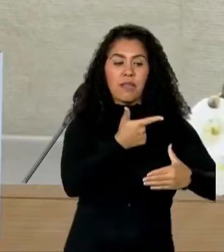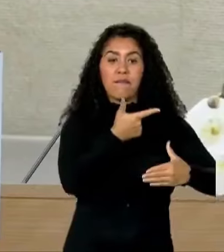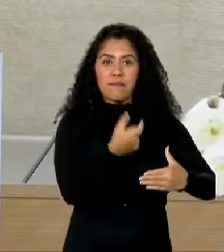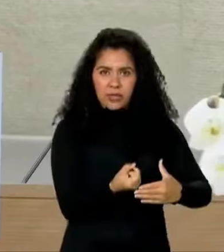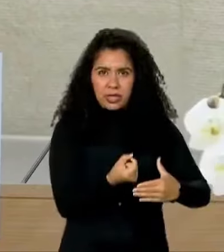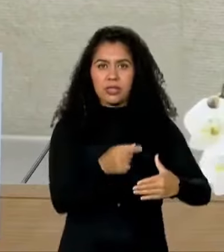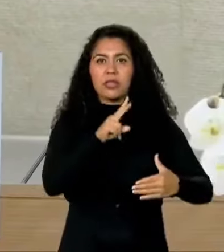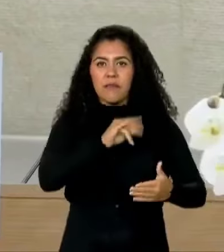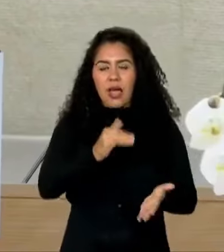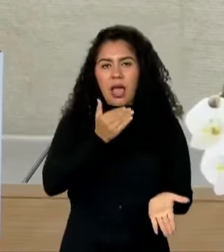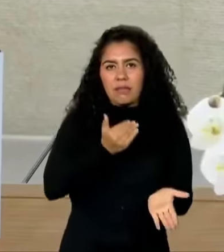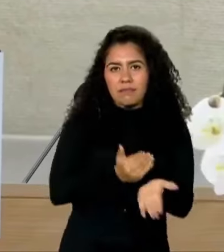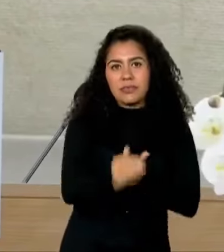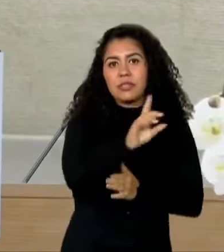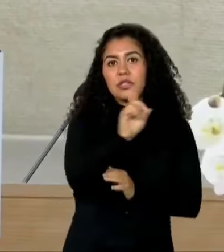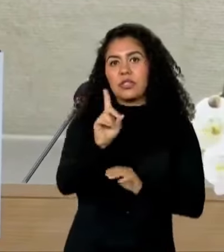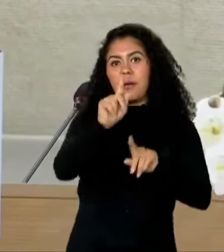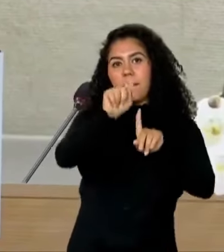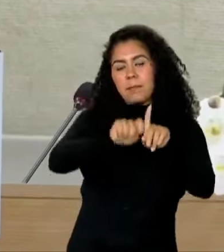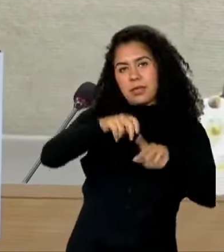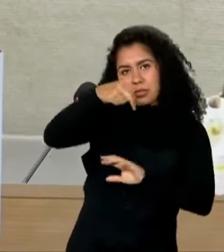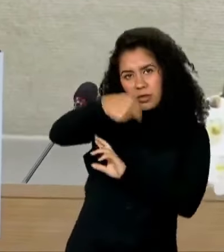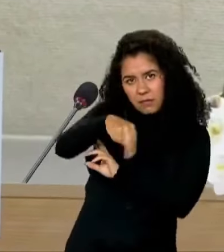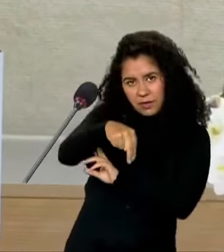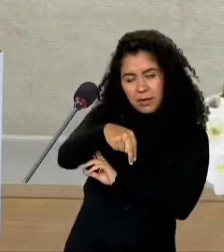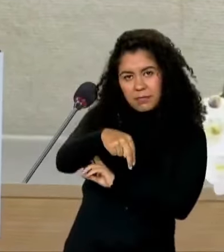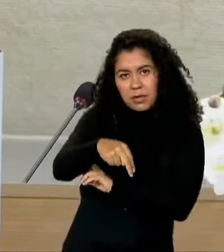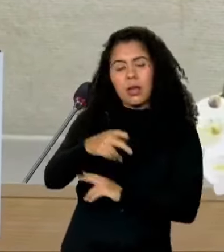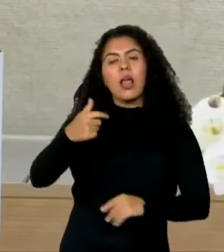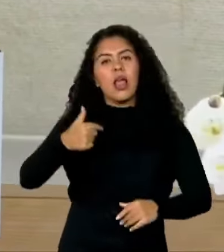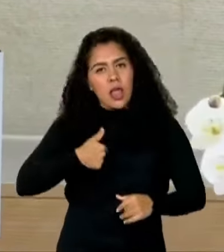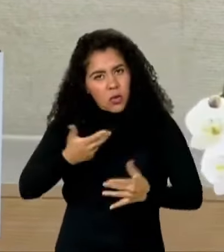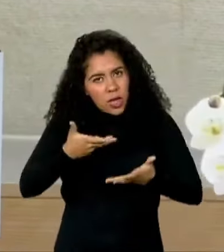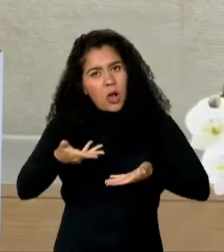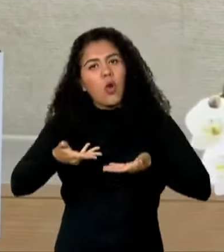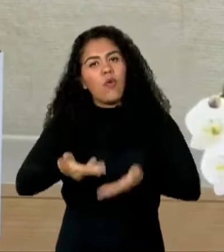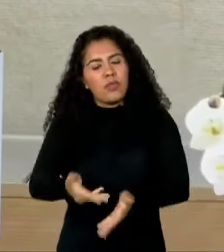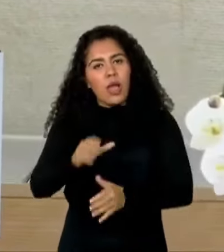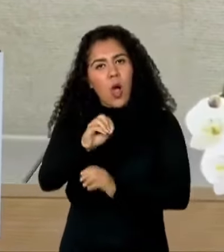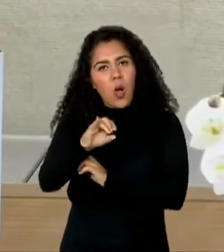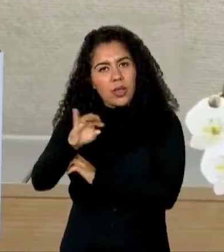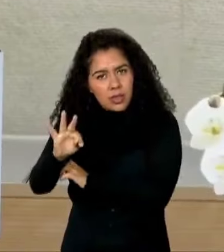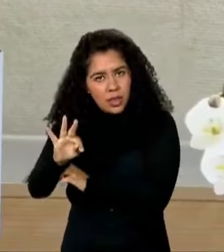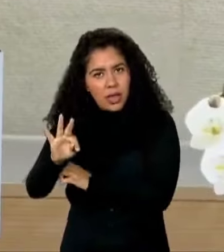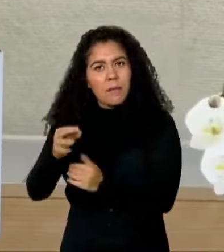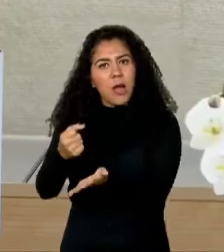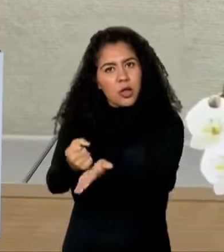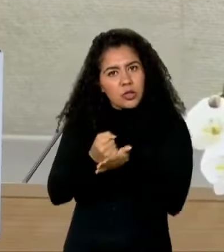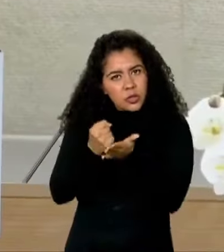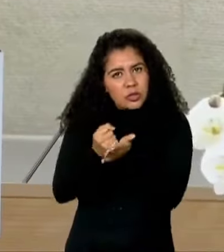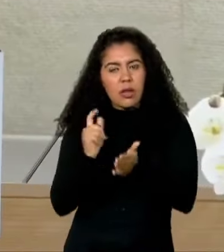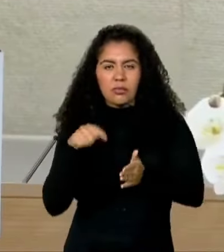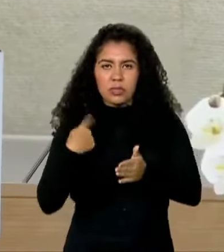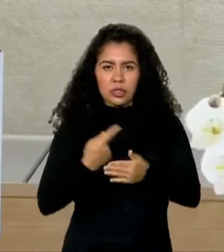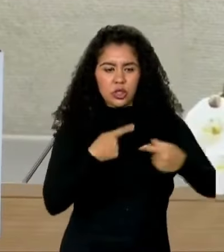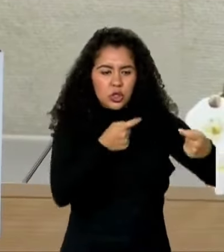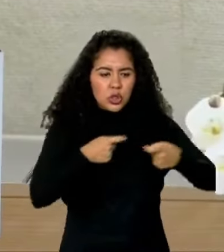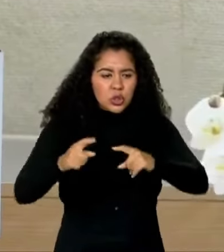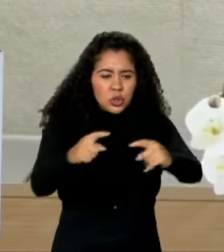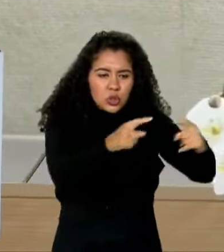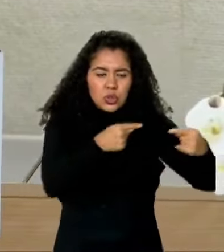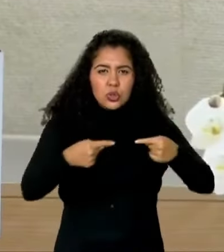Lula vai se encontrar com o Papa Francisco e com o presidente francês Emmanuel Macron. Outras informações sobre a cúpula do G7 com Márcia